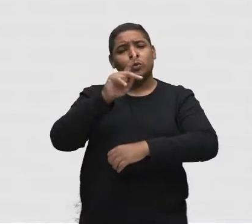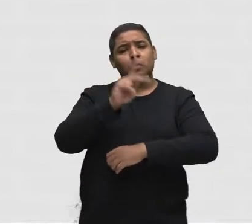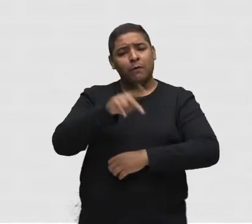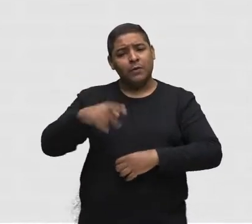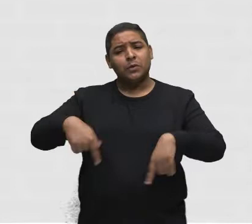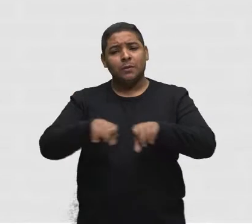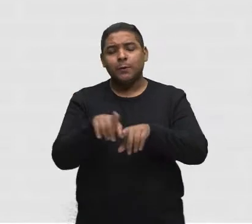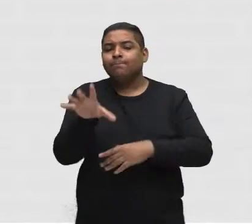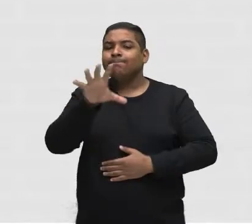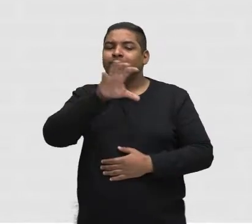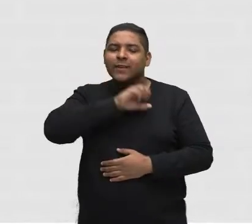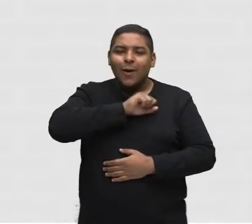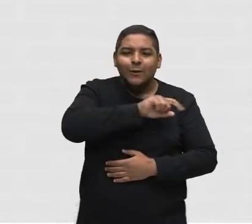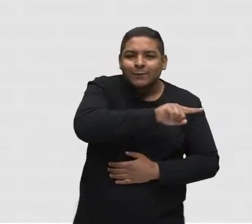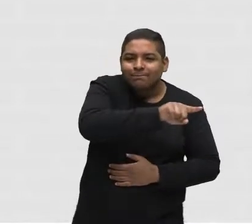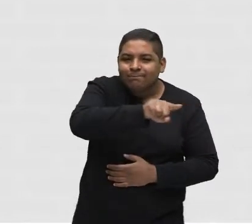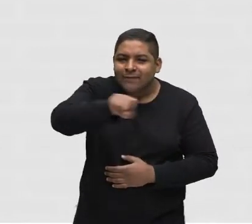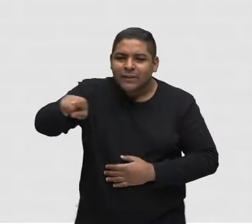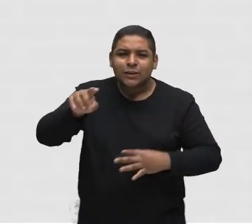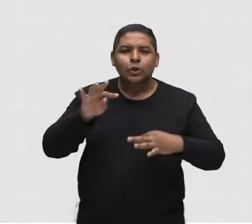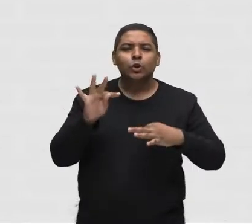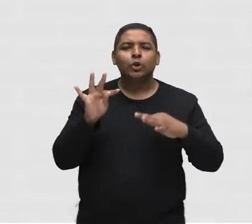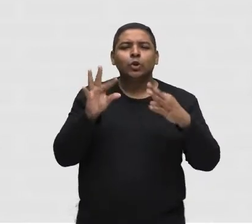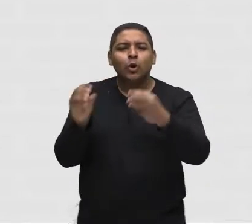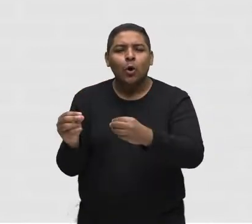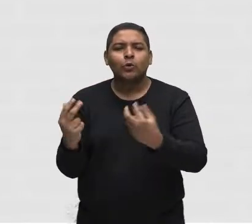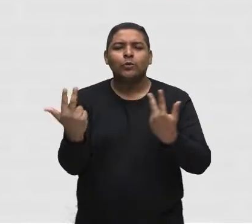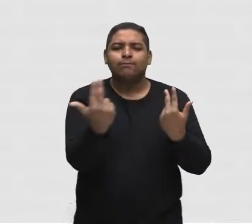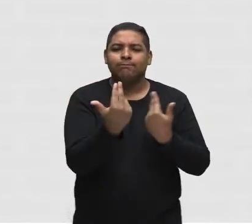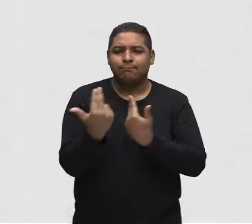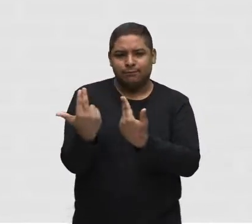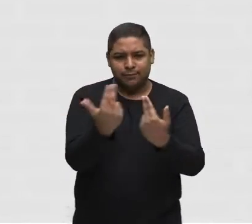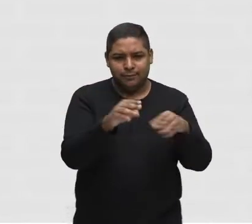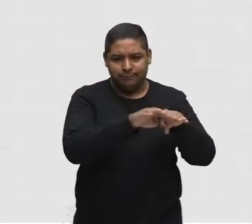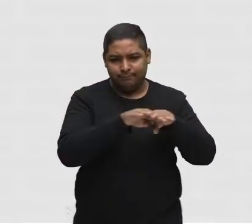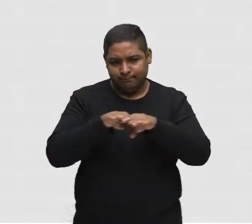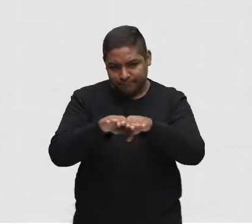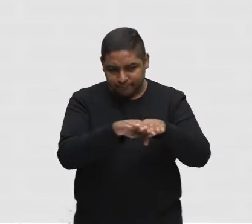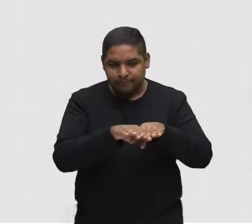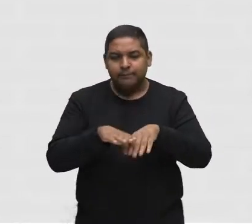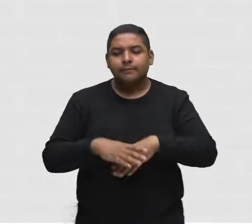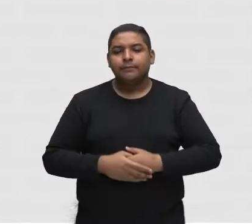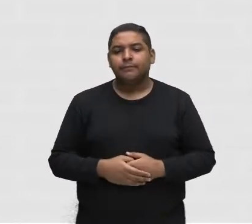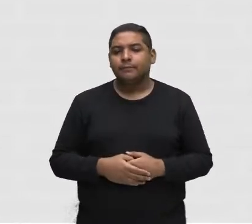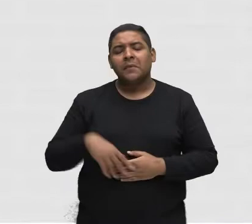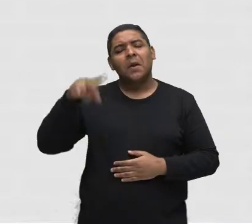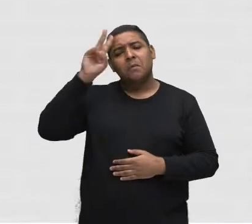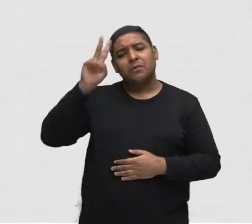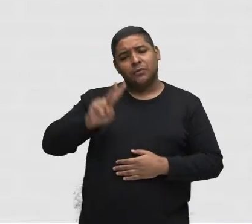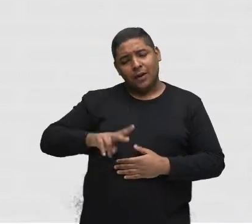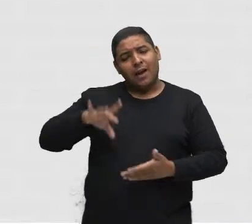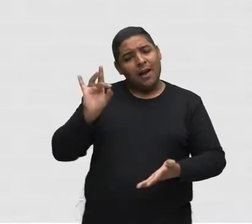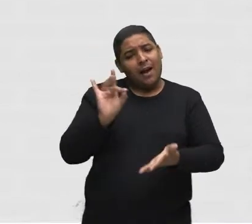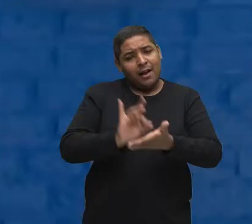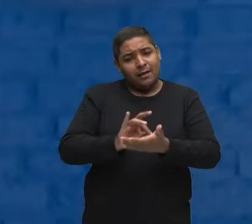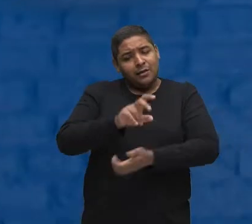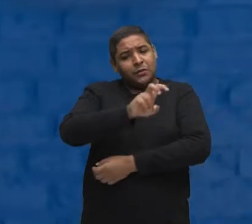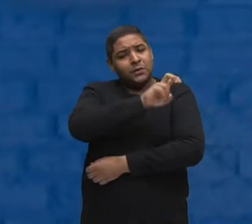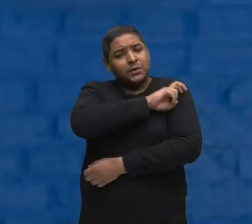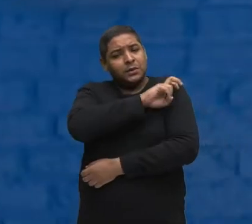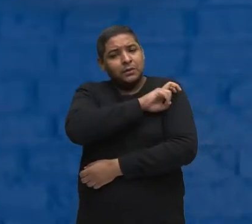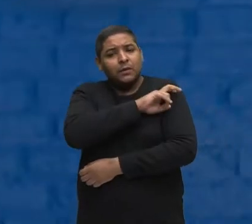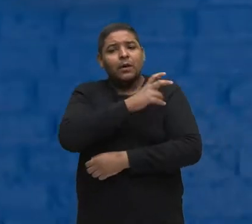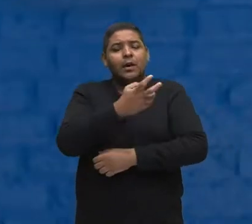que gostava de todos por igual. É uma historinha que é uma realidade dos alunos do 5º ano,